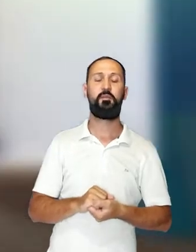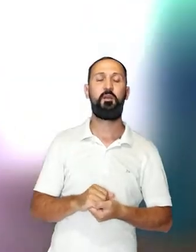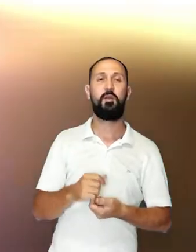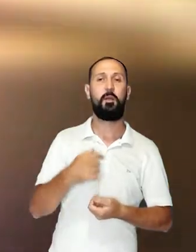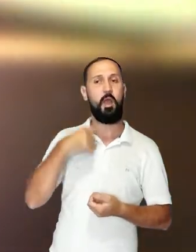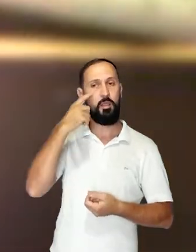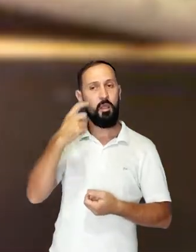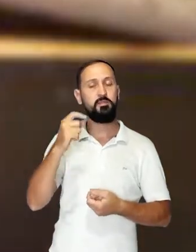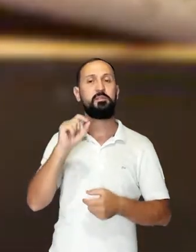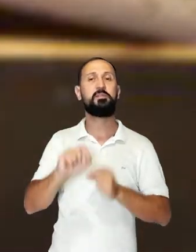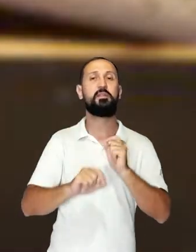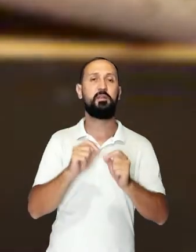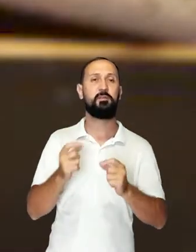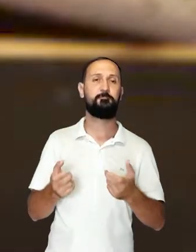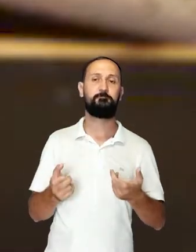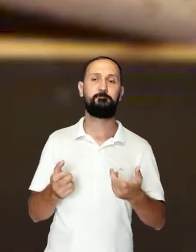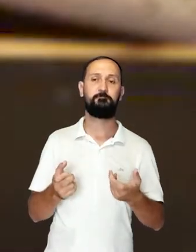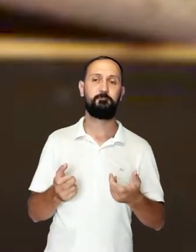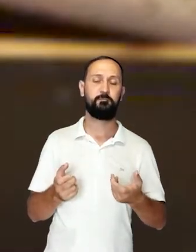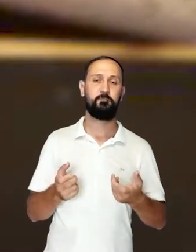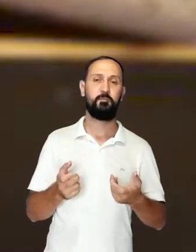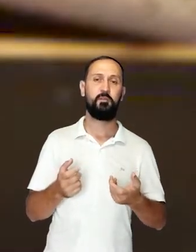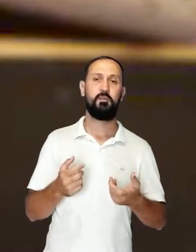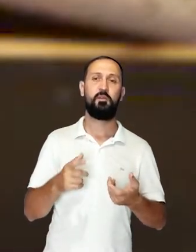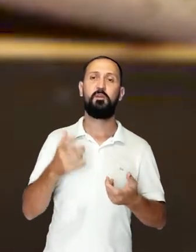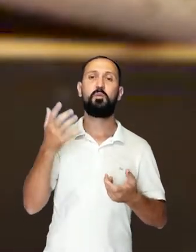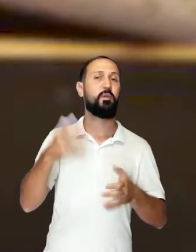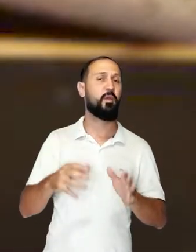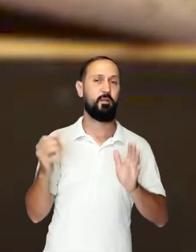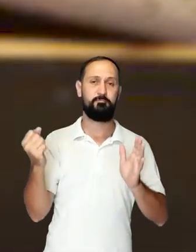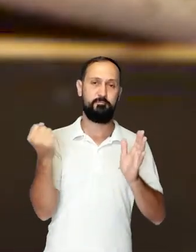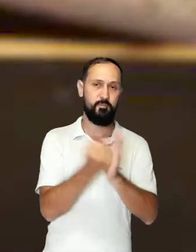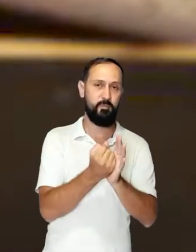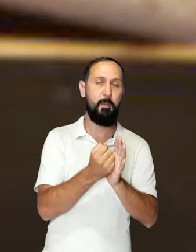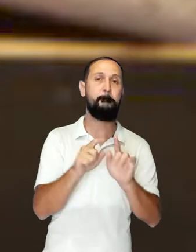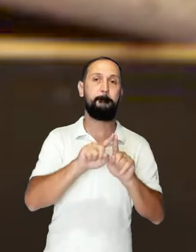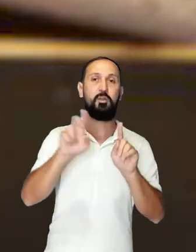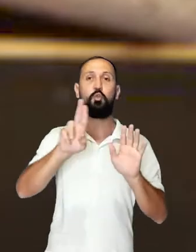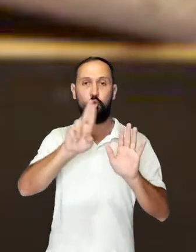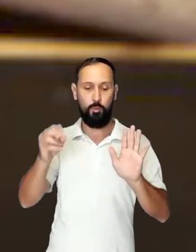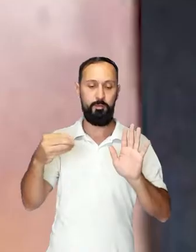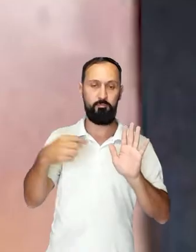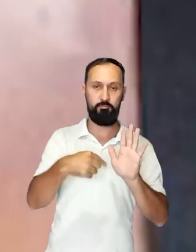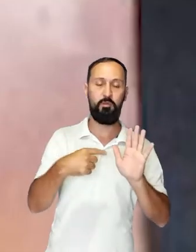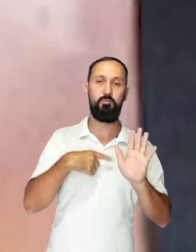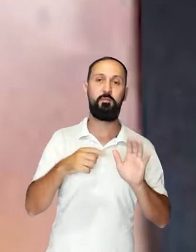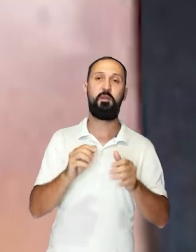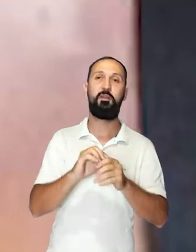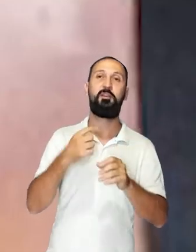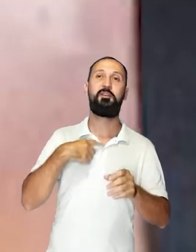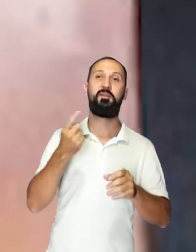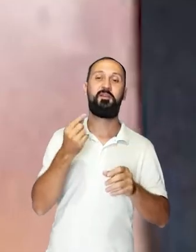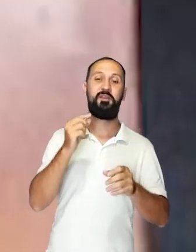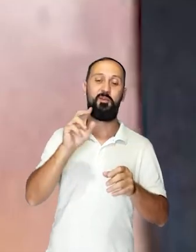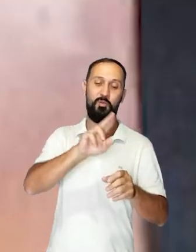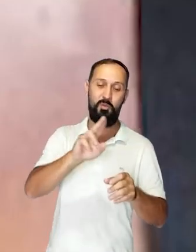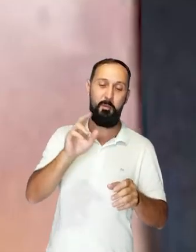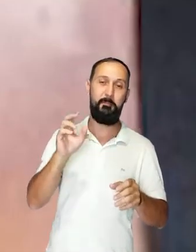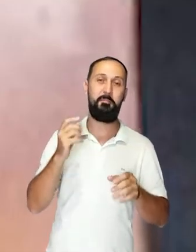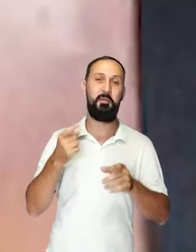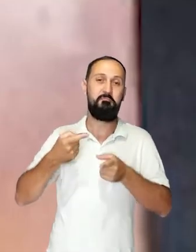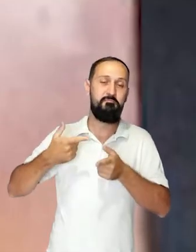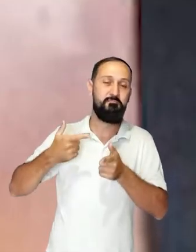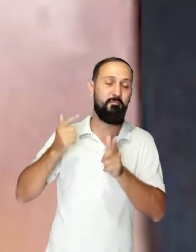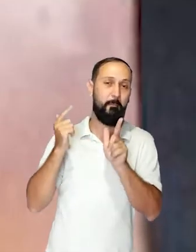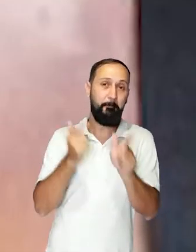A intenção, eu não patenteio, mas eu coloco o nome, eu batizo,